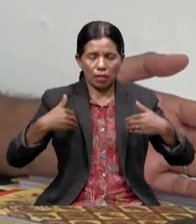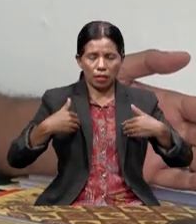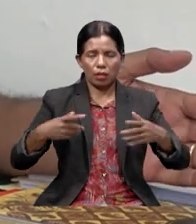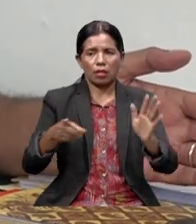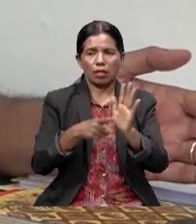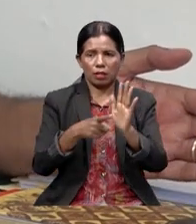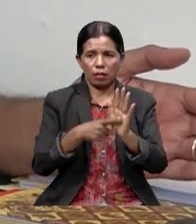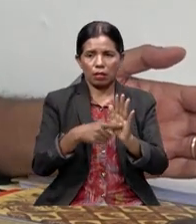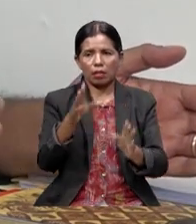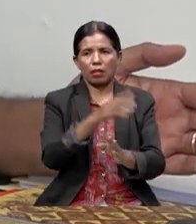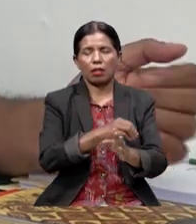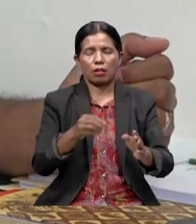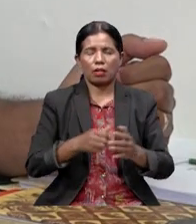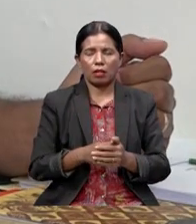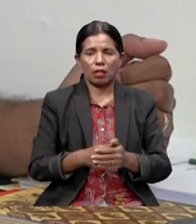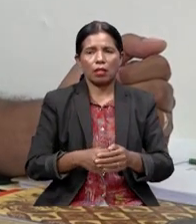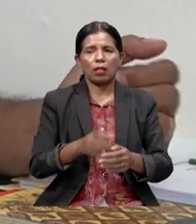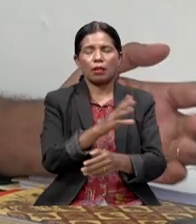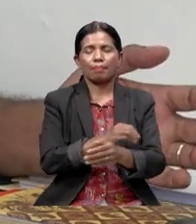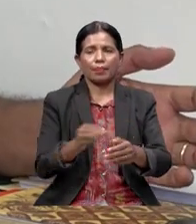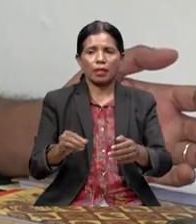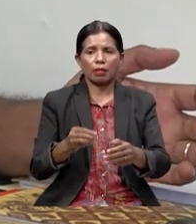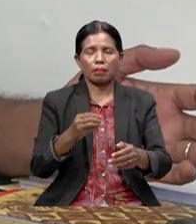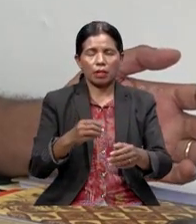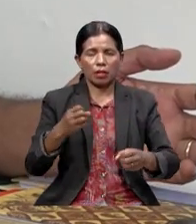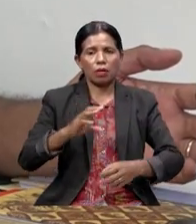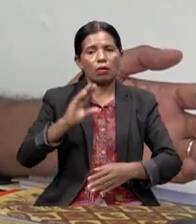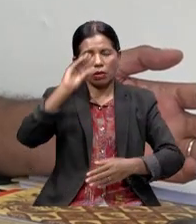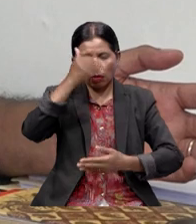ida então nia consequência se nia oan se nem beli iha trauma